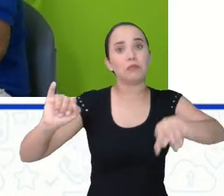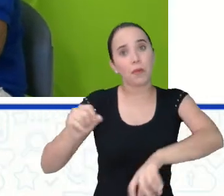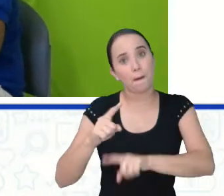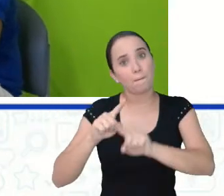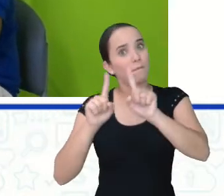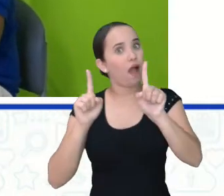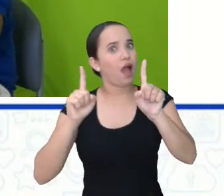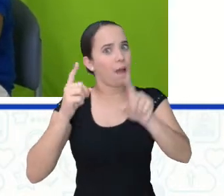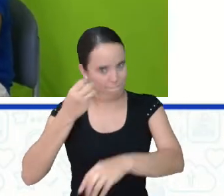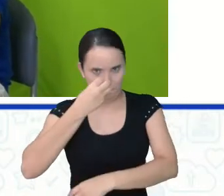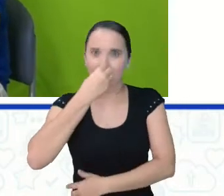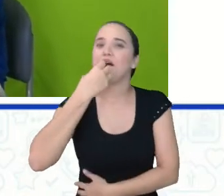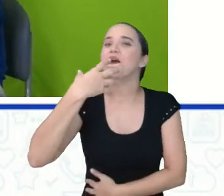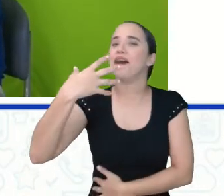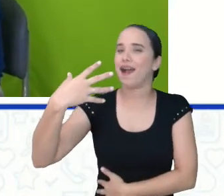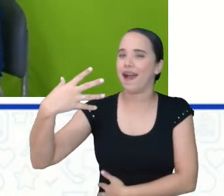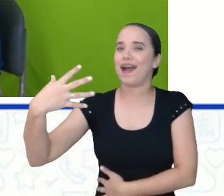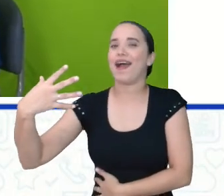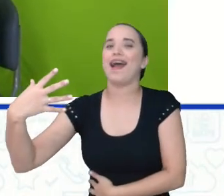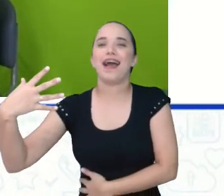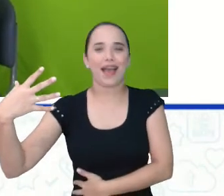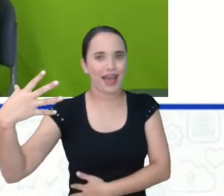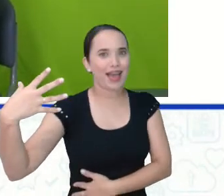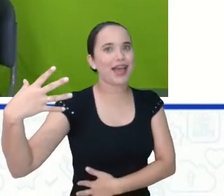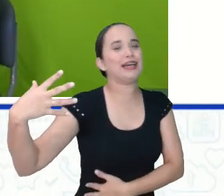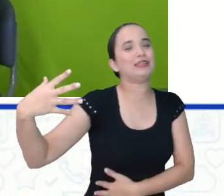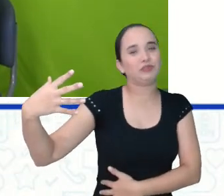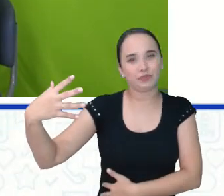mas que seja boa.